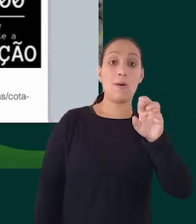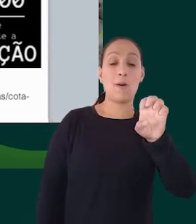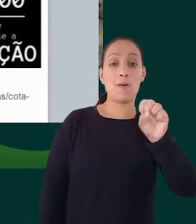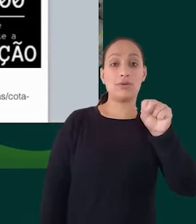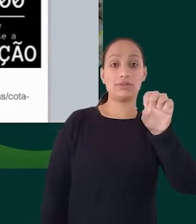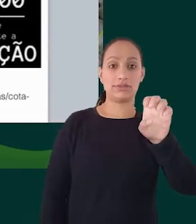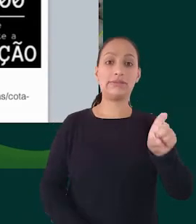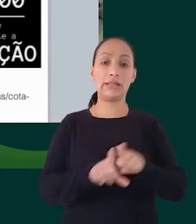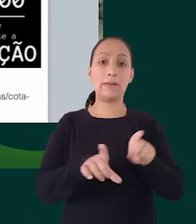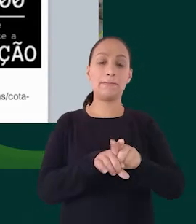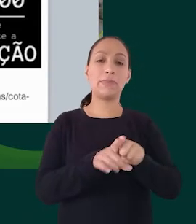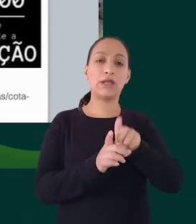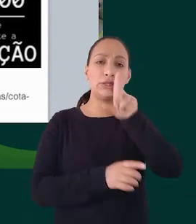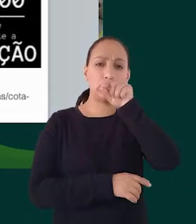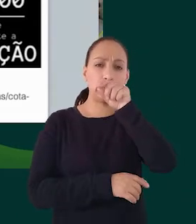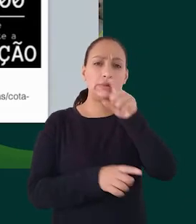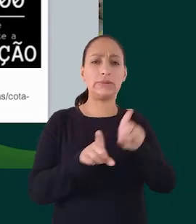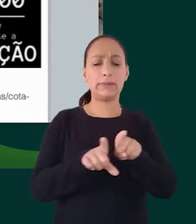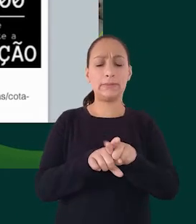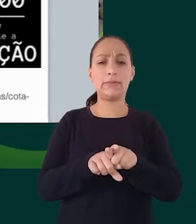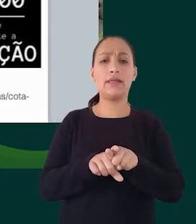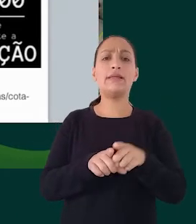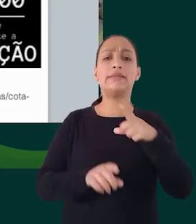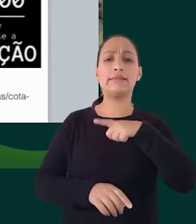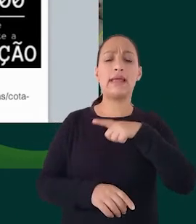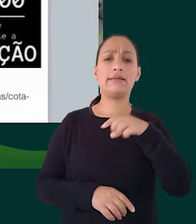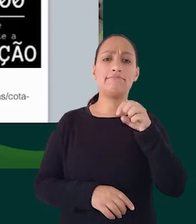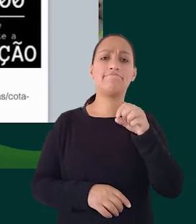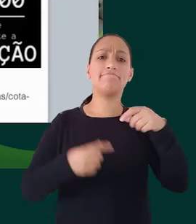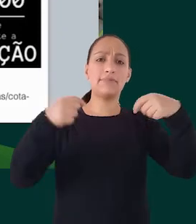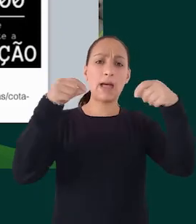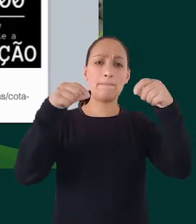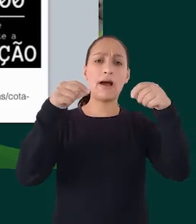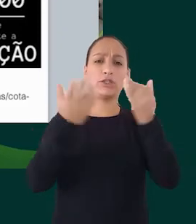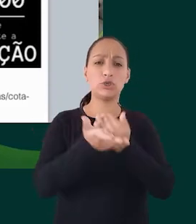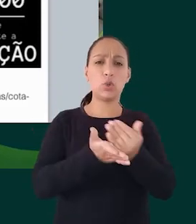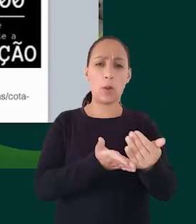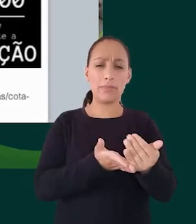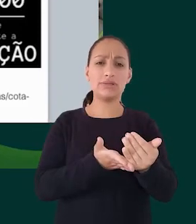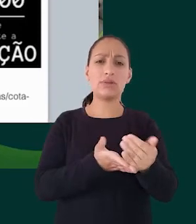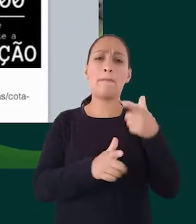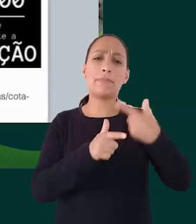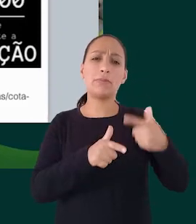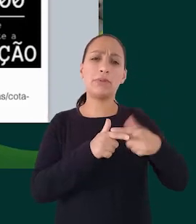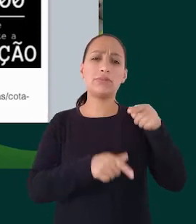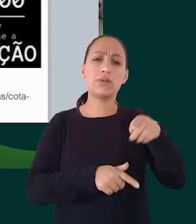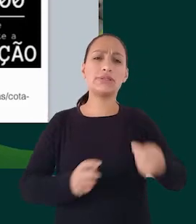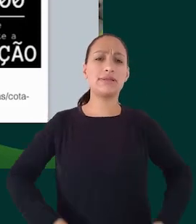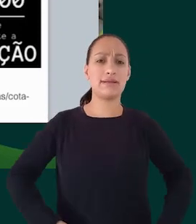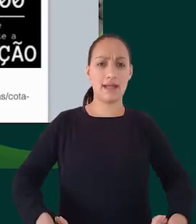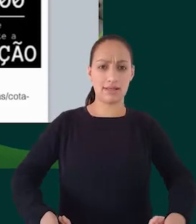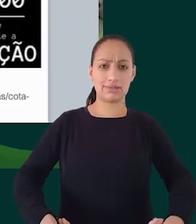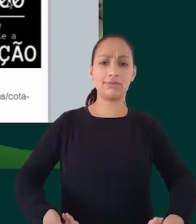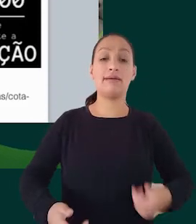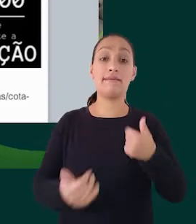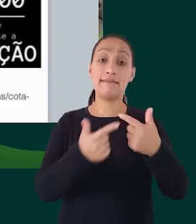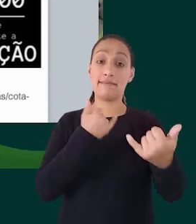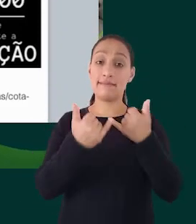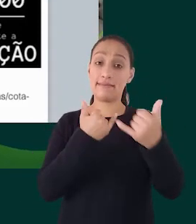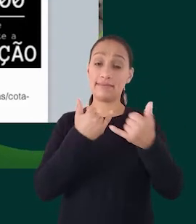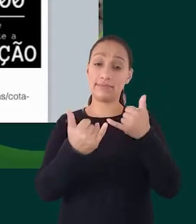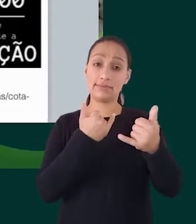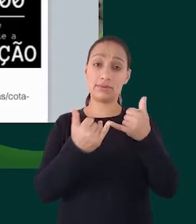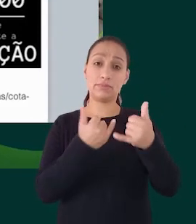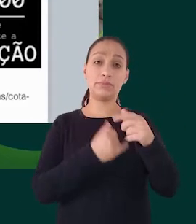tem vários exemplos na página inicial sobre problemas com esses gastos que foram encontrados. Por exemplo, aqui